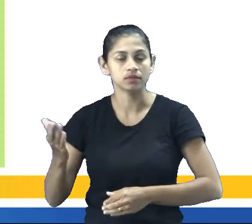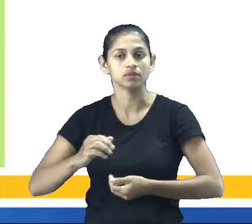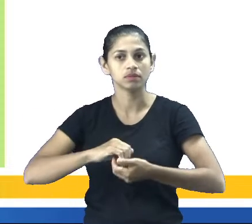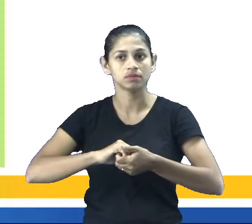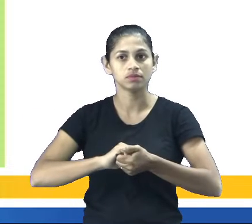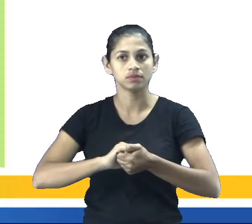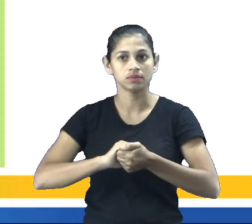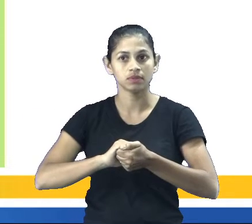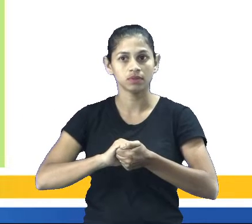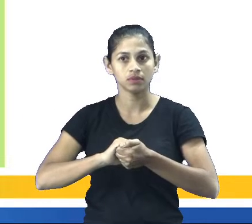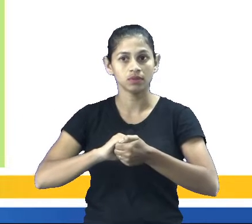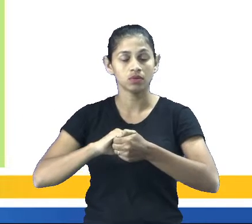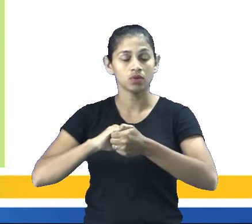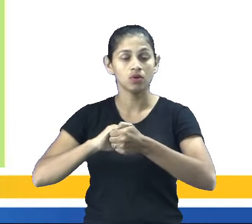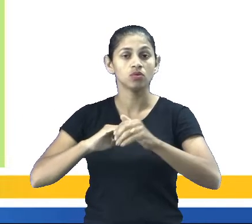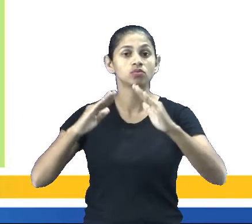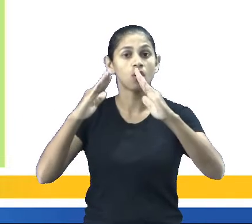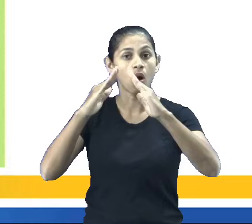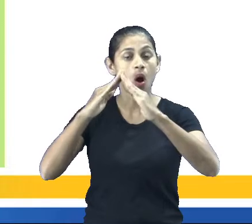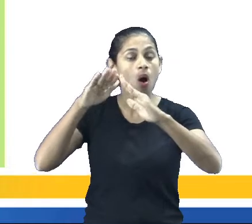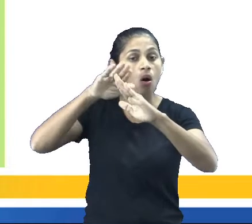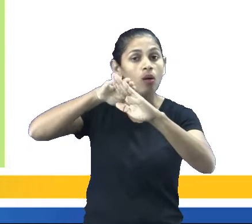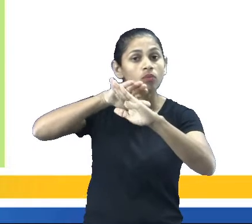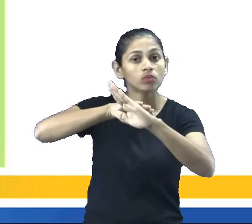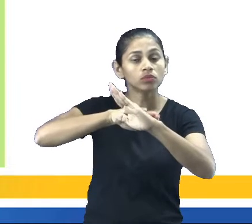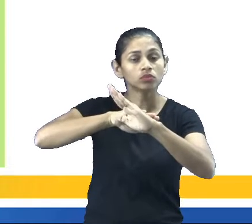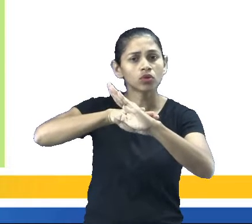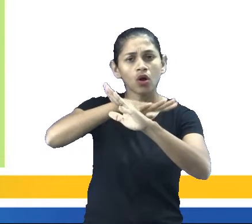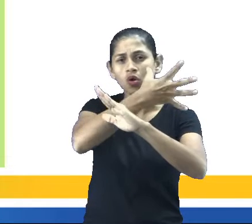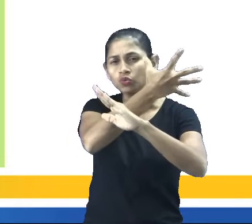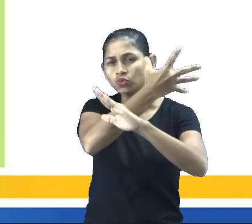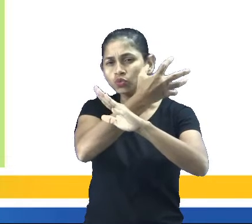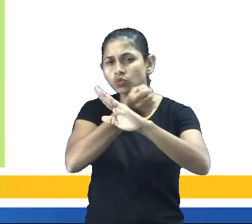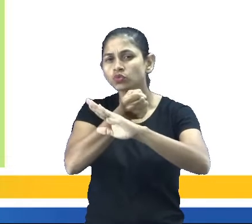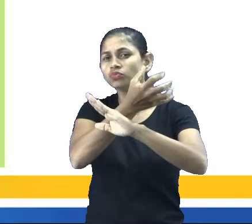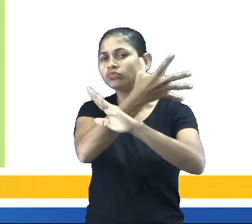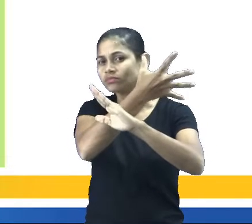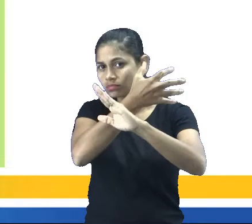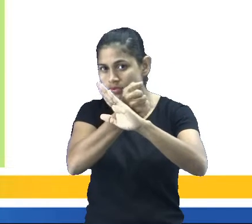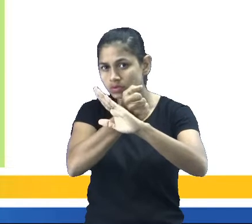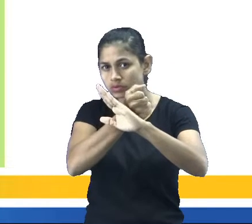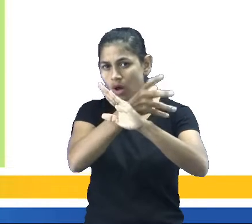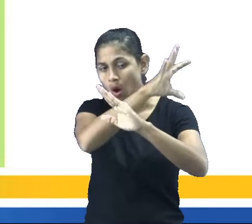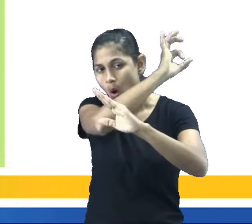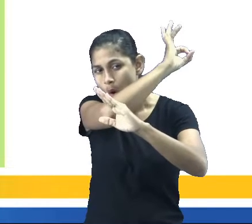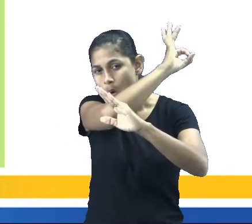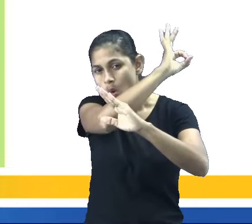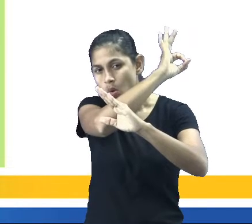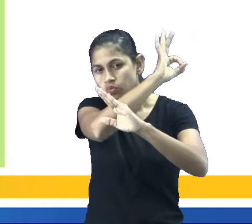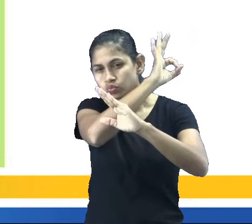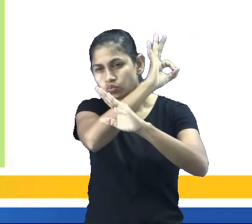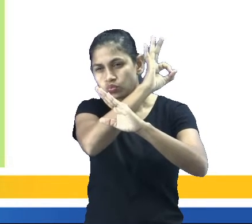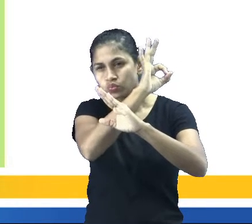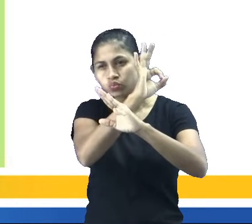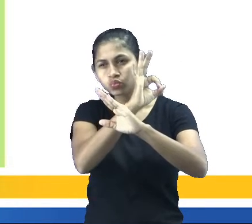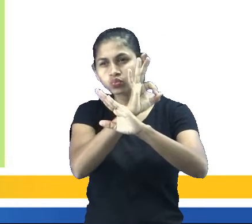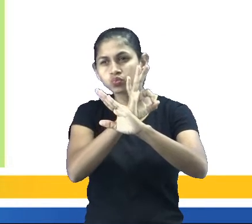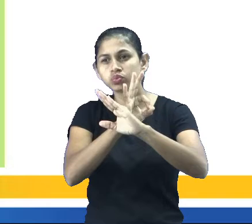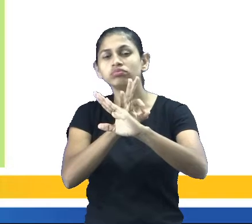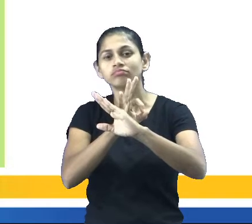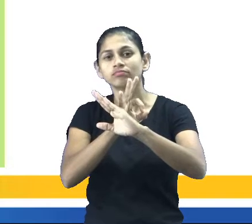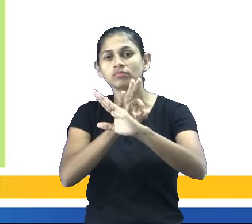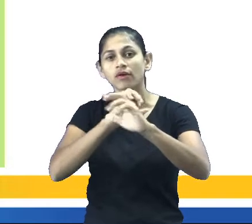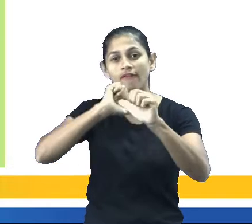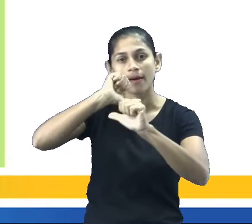painel solar, ele vai fazer o quê? Ele vai fazer a coleta, né, dessa energia e vai converter ela